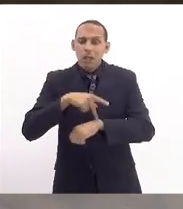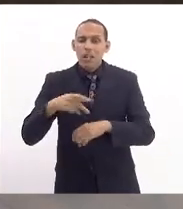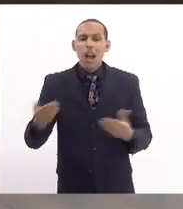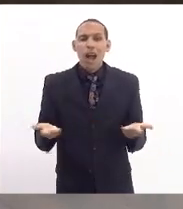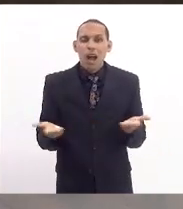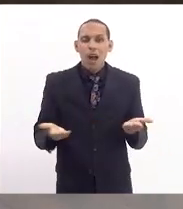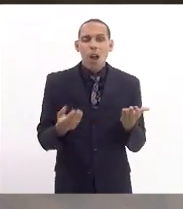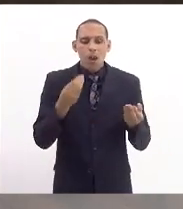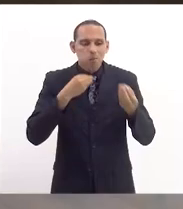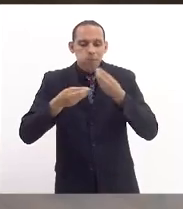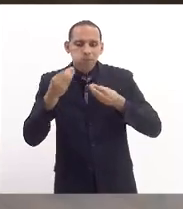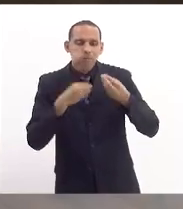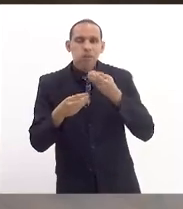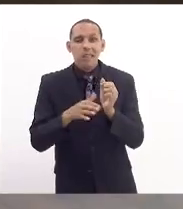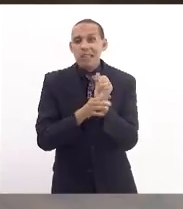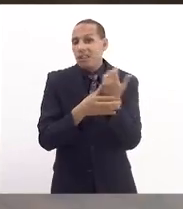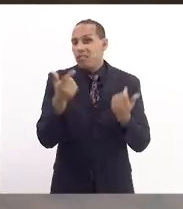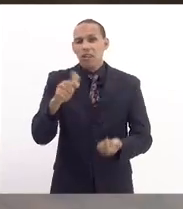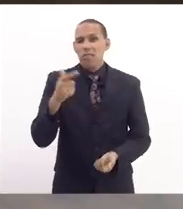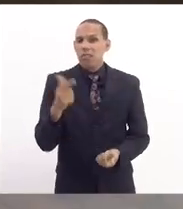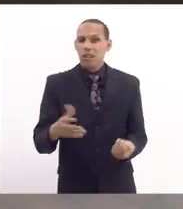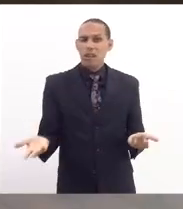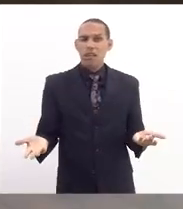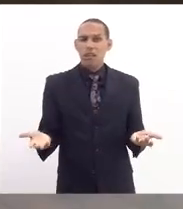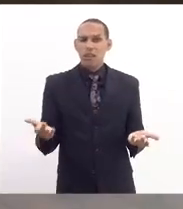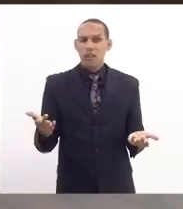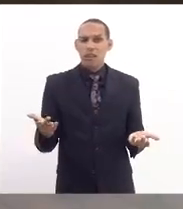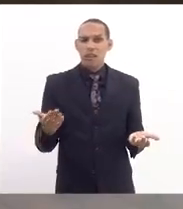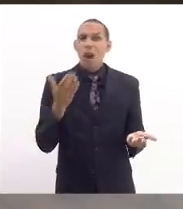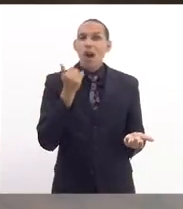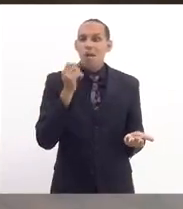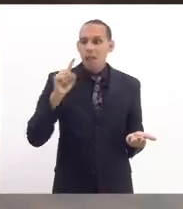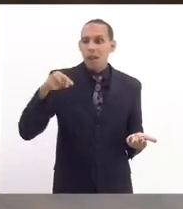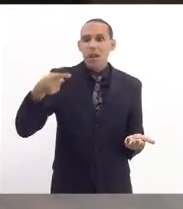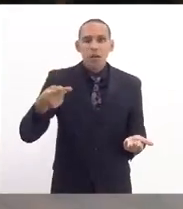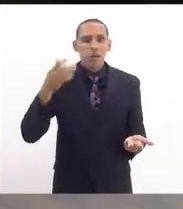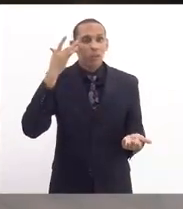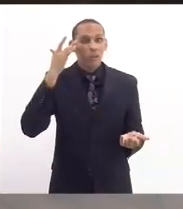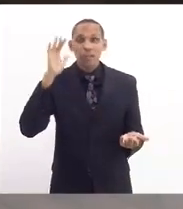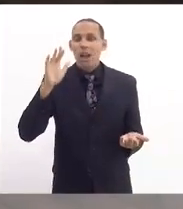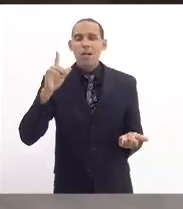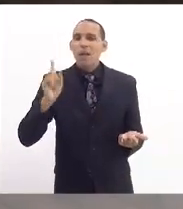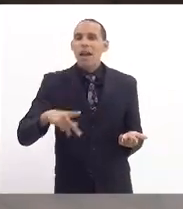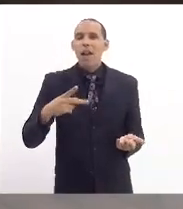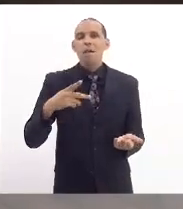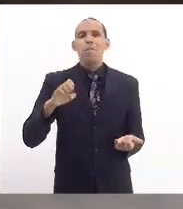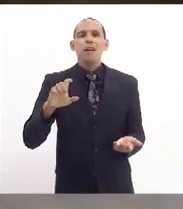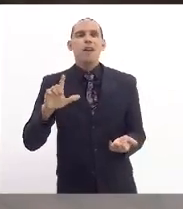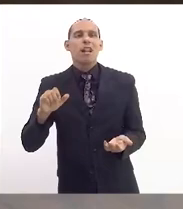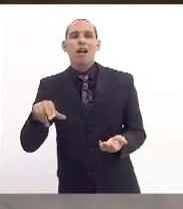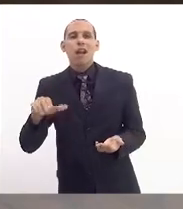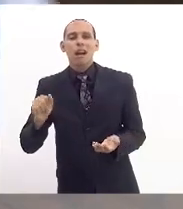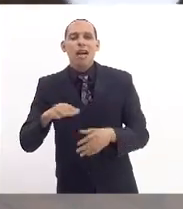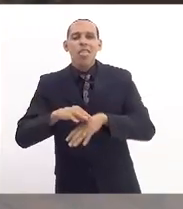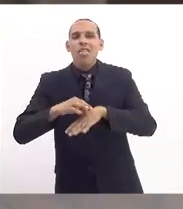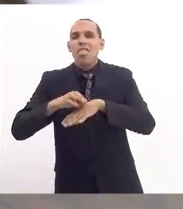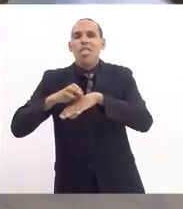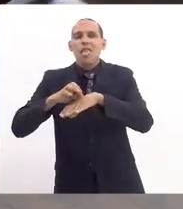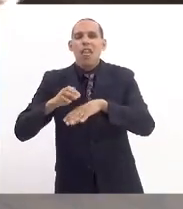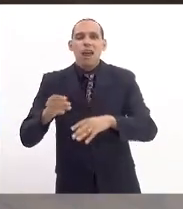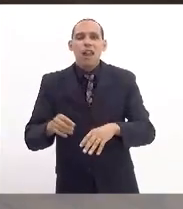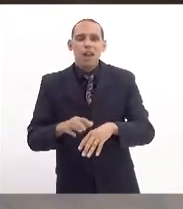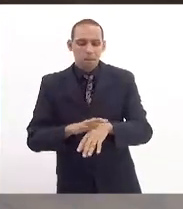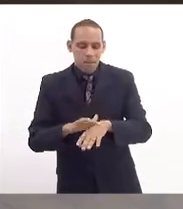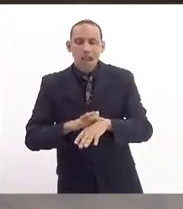segurança alimentar Isso quer dizer não sabe se vai comer a próxima refeição que é pelanca e osso a gente não tem que a